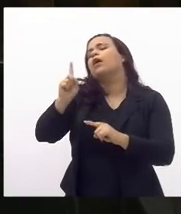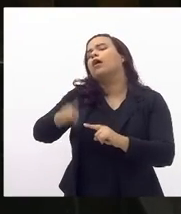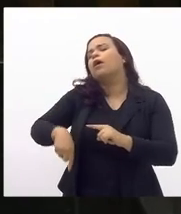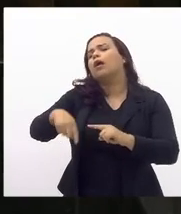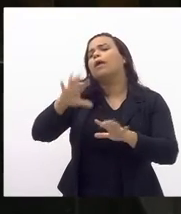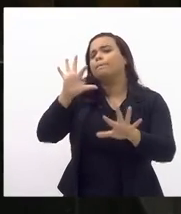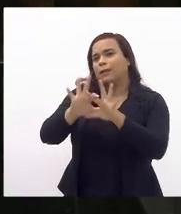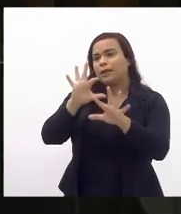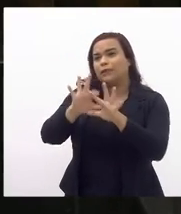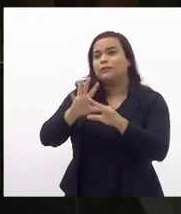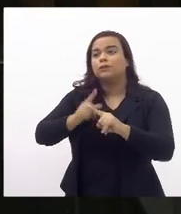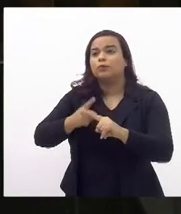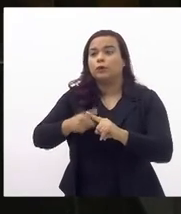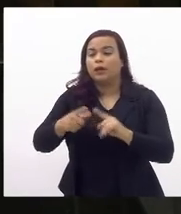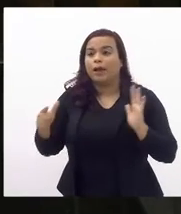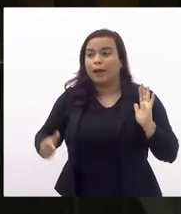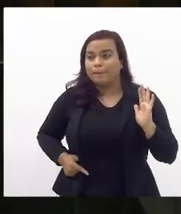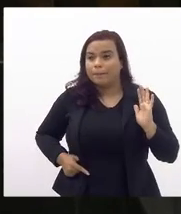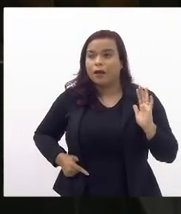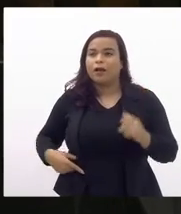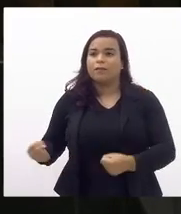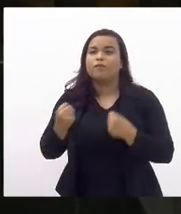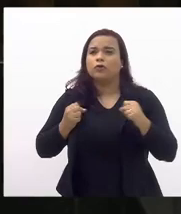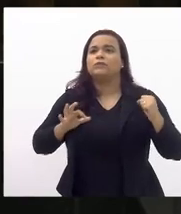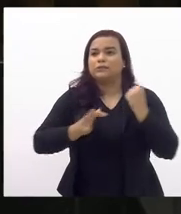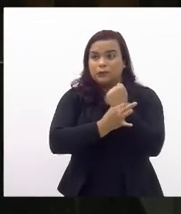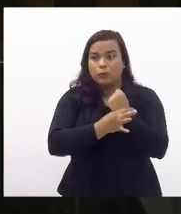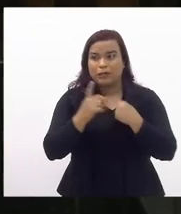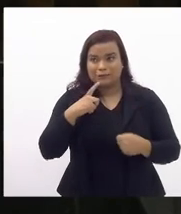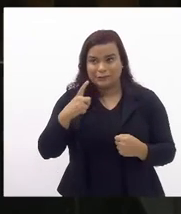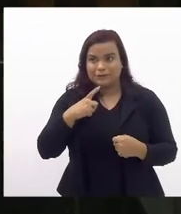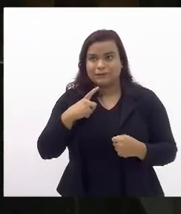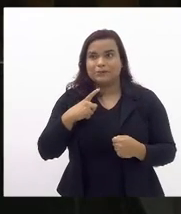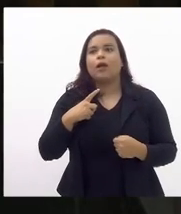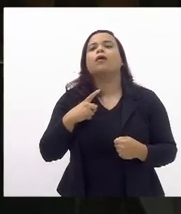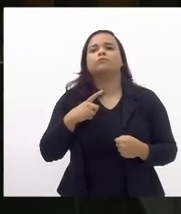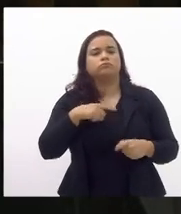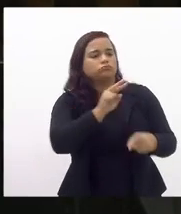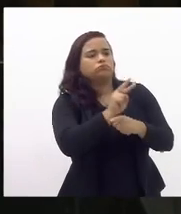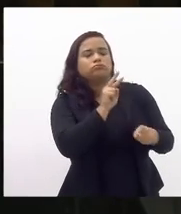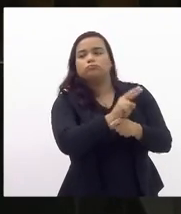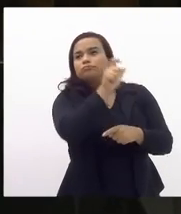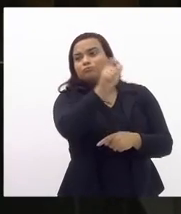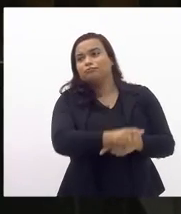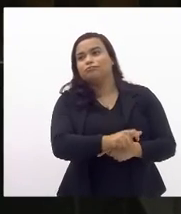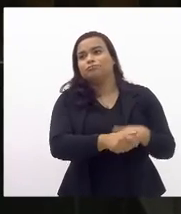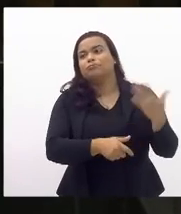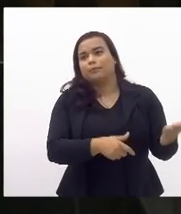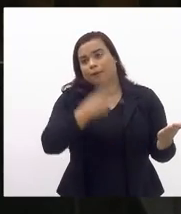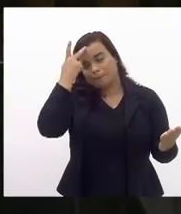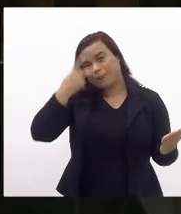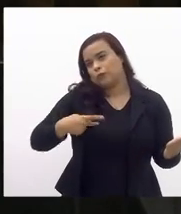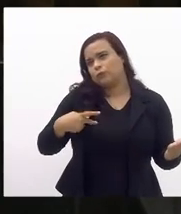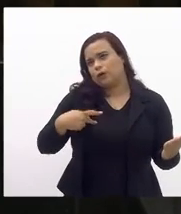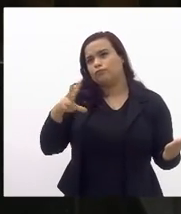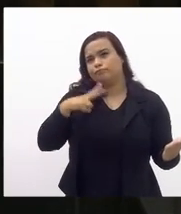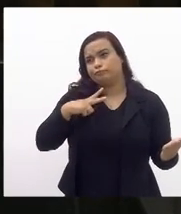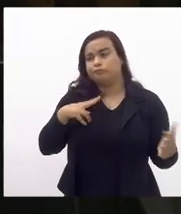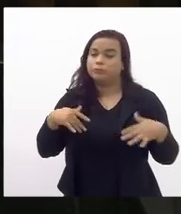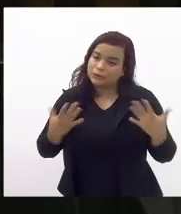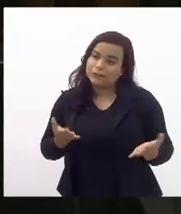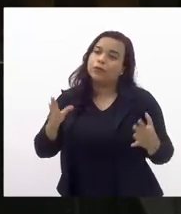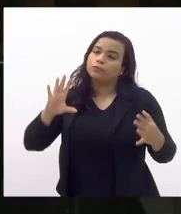clandestina em proveito pessoal e particular é milícia. O que esse deputado está fazendo no Rio de